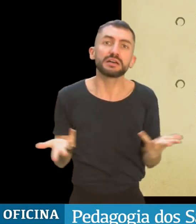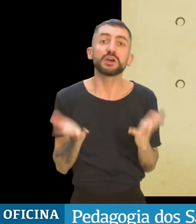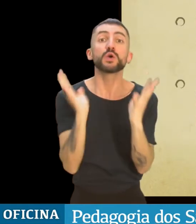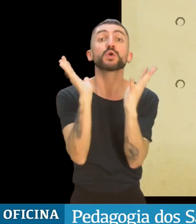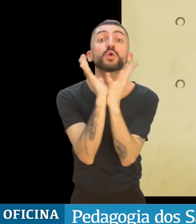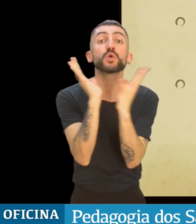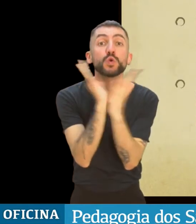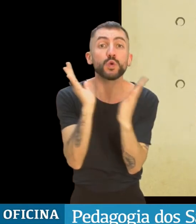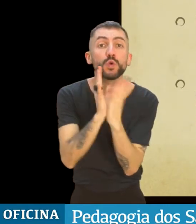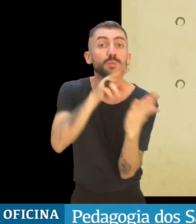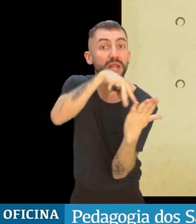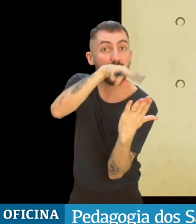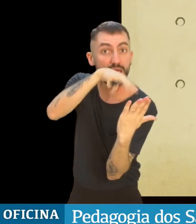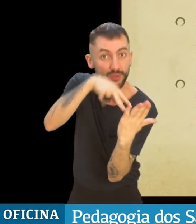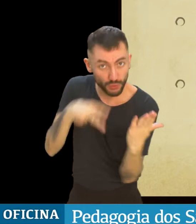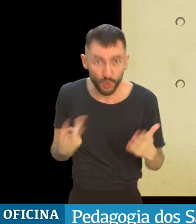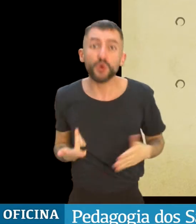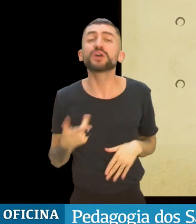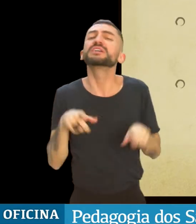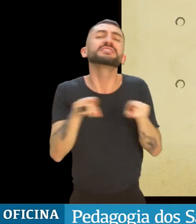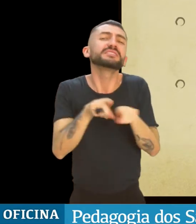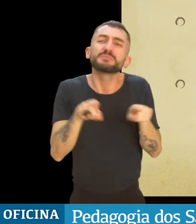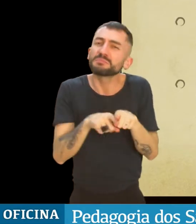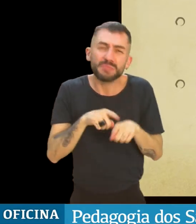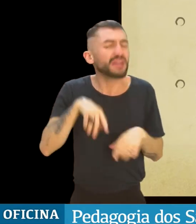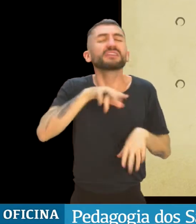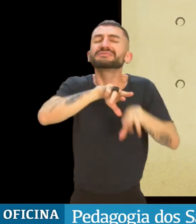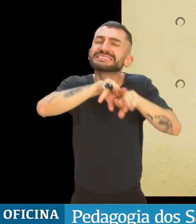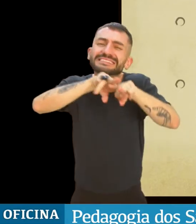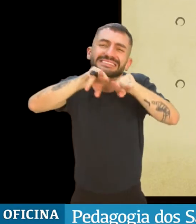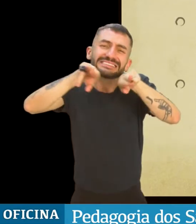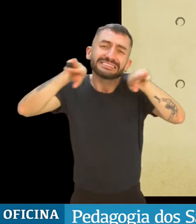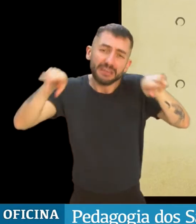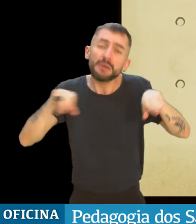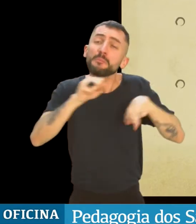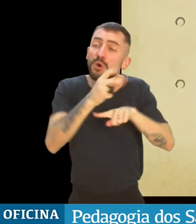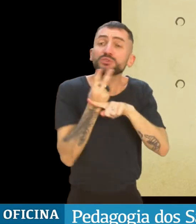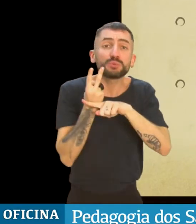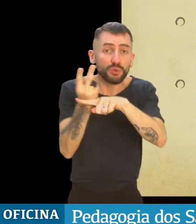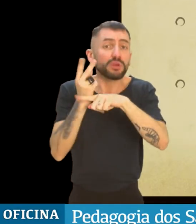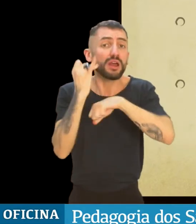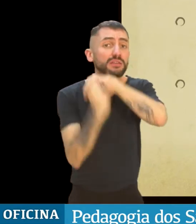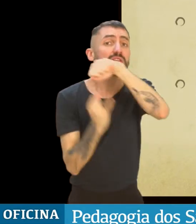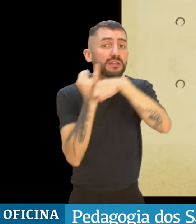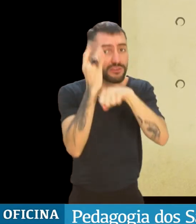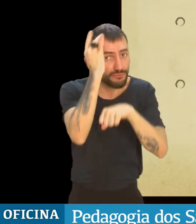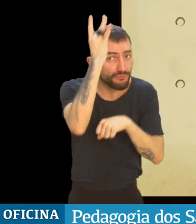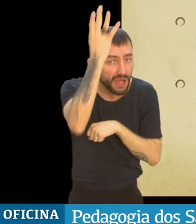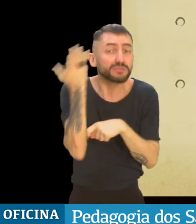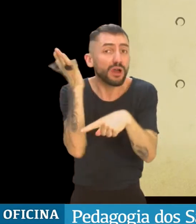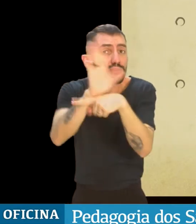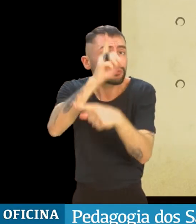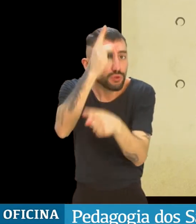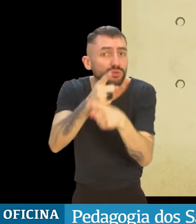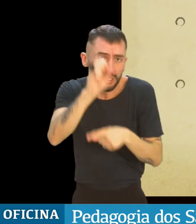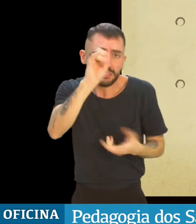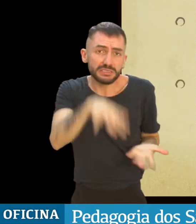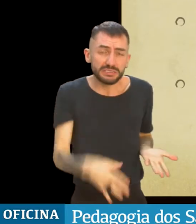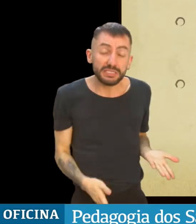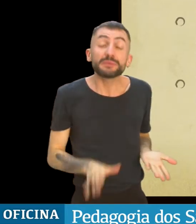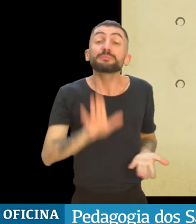spoken word, clipes de poesia, enfim. Tem muita coisa que através da internet você encontra, mas a primeira questão